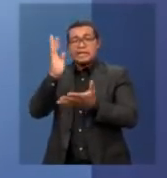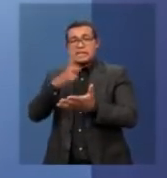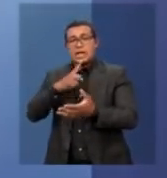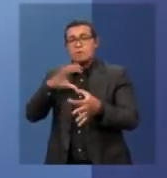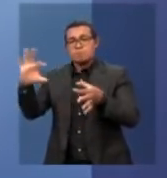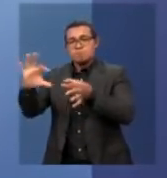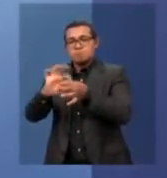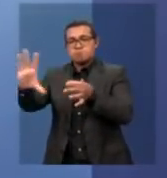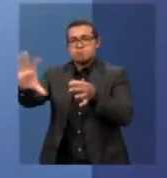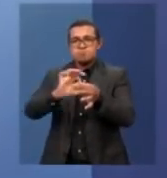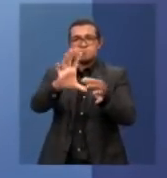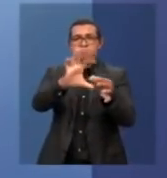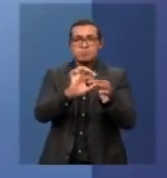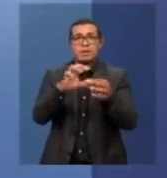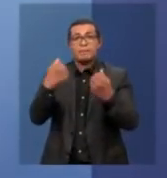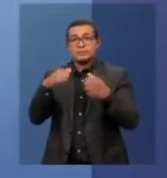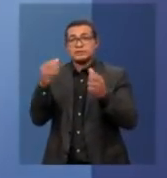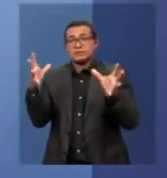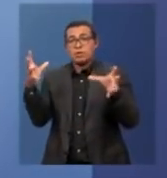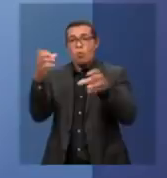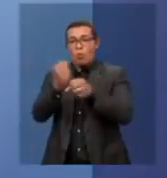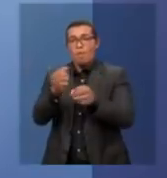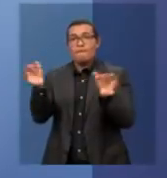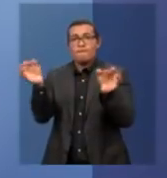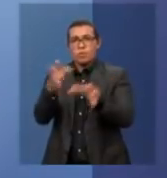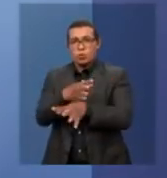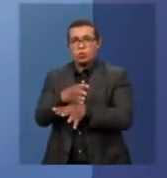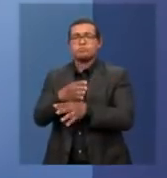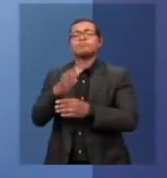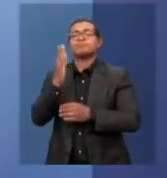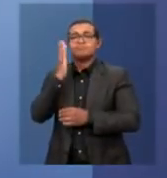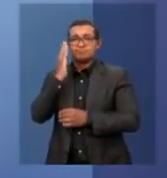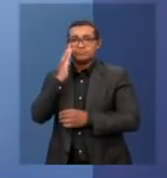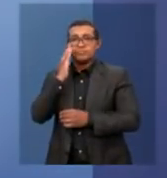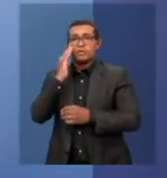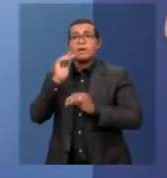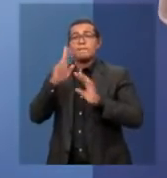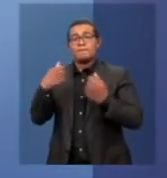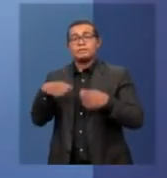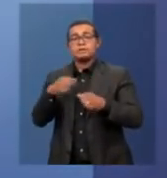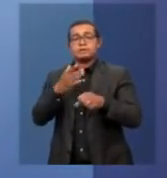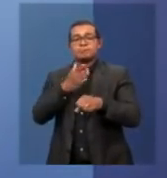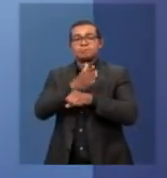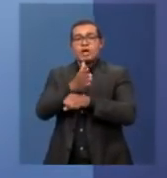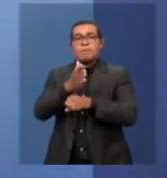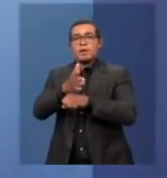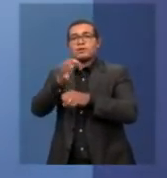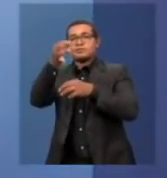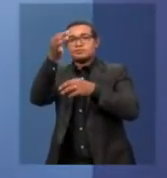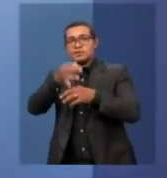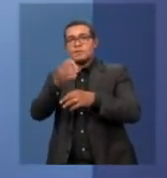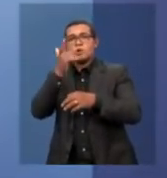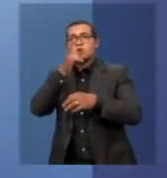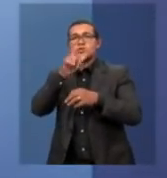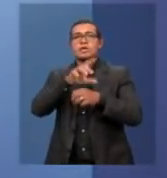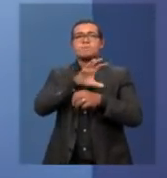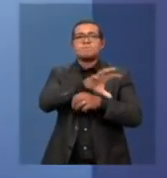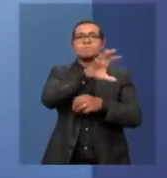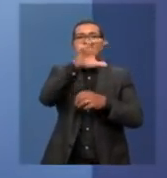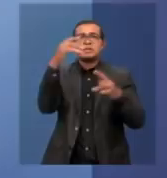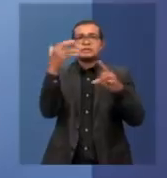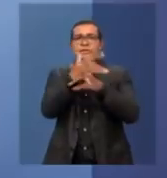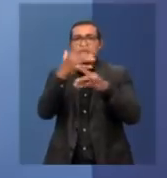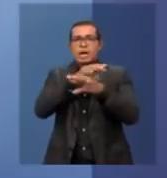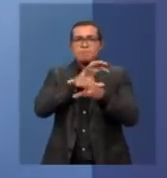precisam ser feitas concluída a mobilidade vai se comportar melhor para alcançar toda a região metropolitana mas é insustentável